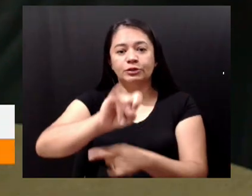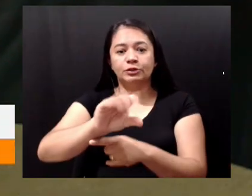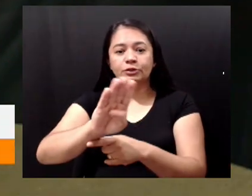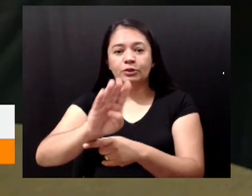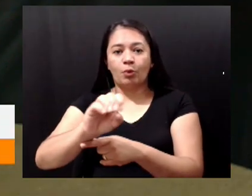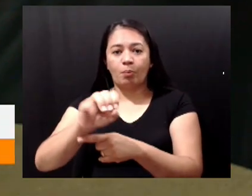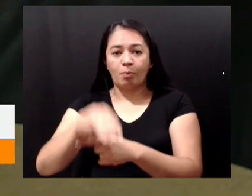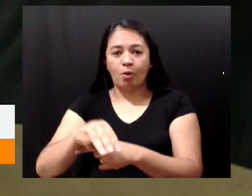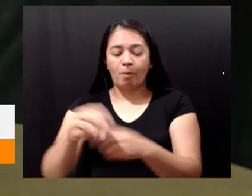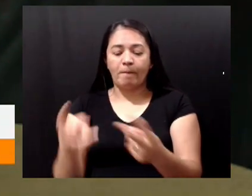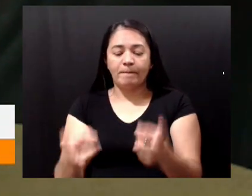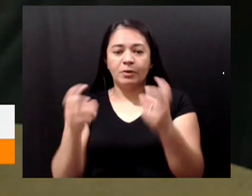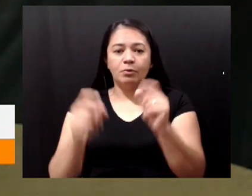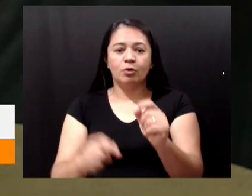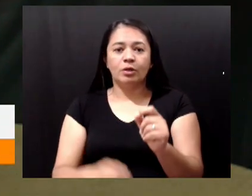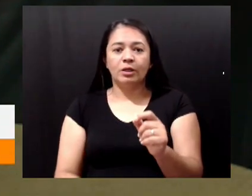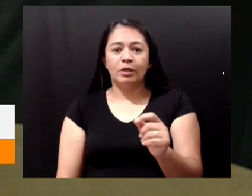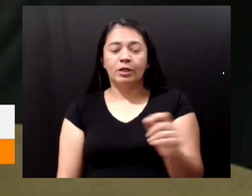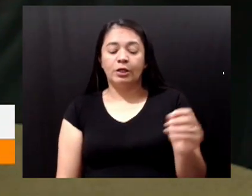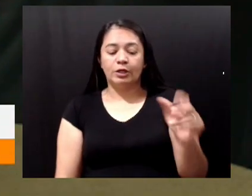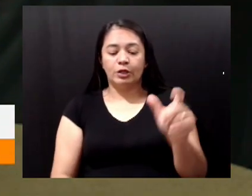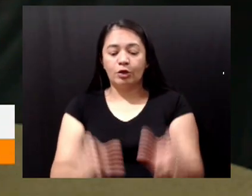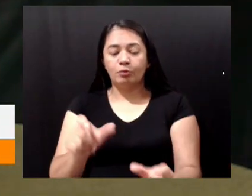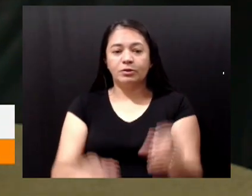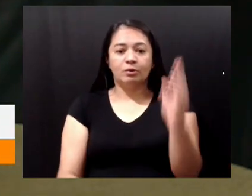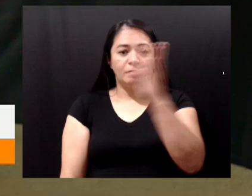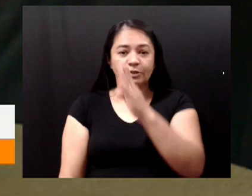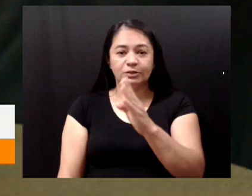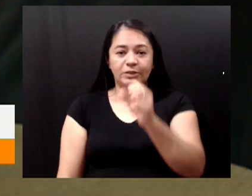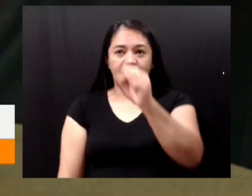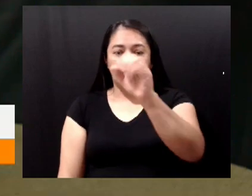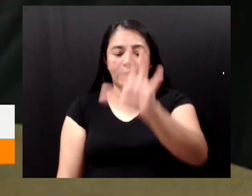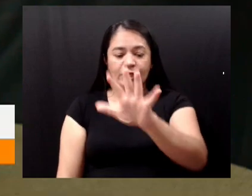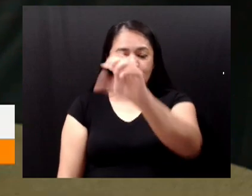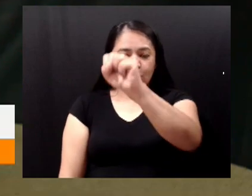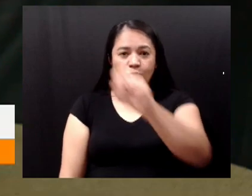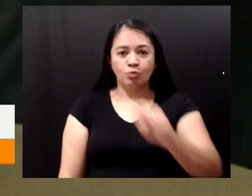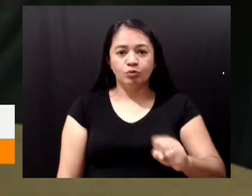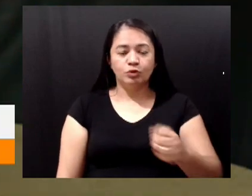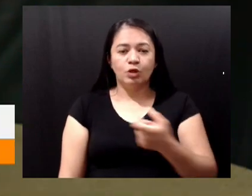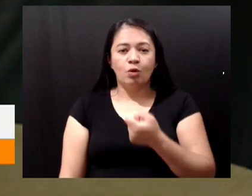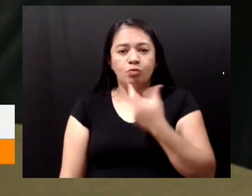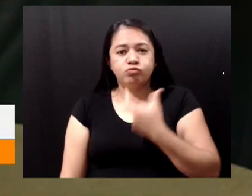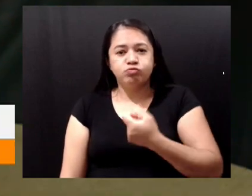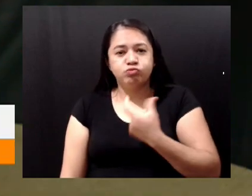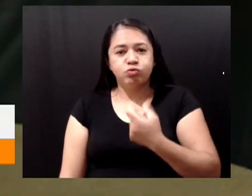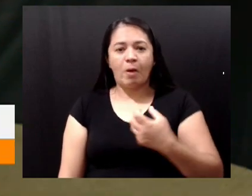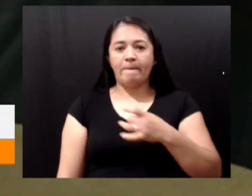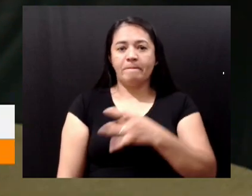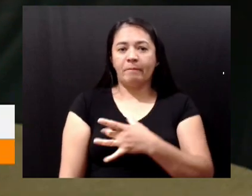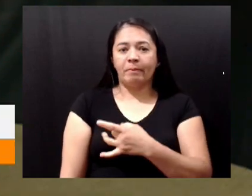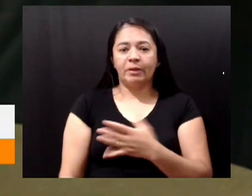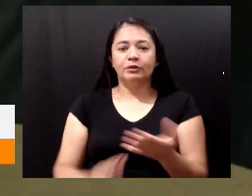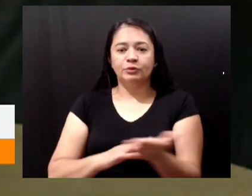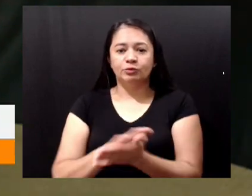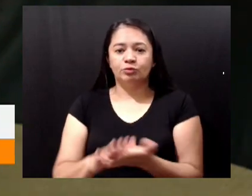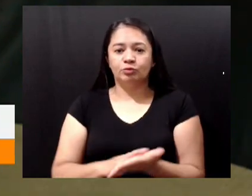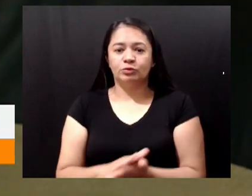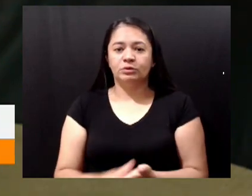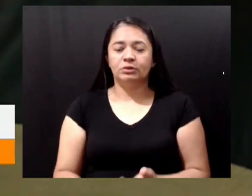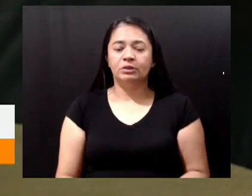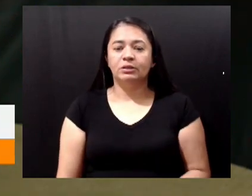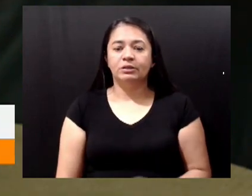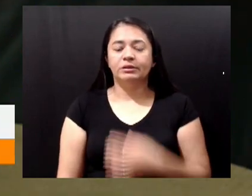região sudeste é o que mais se automedica de forma indiscriminada e sem medo das consequências. Apenas 8% dos